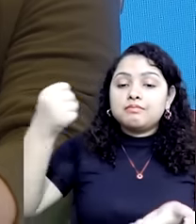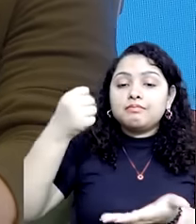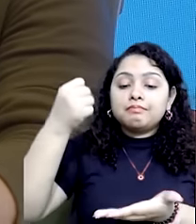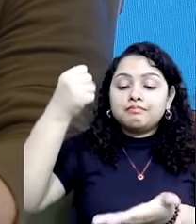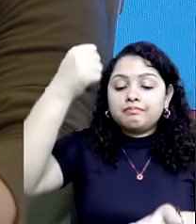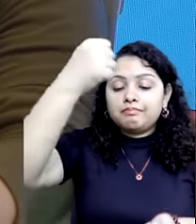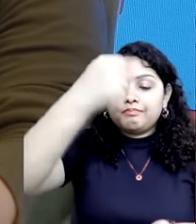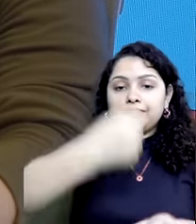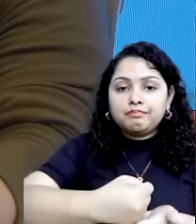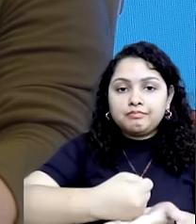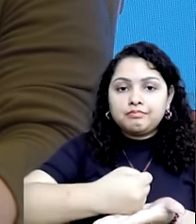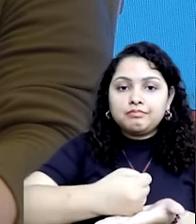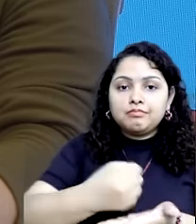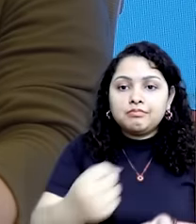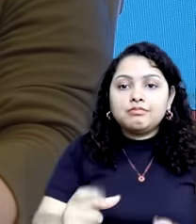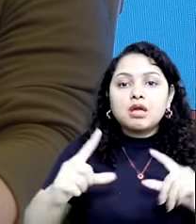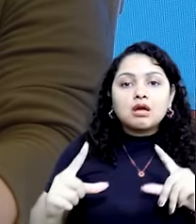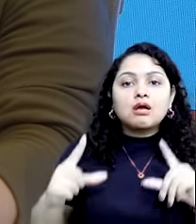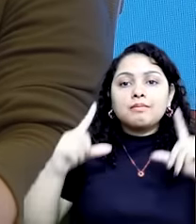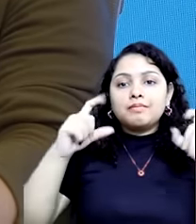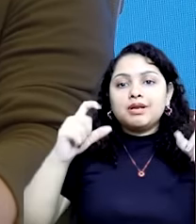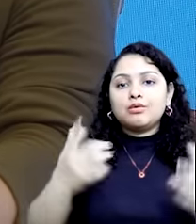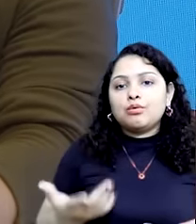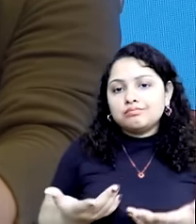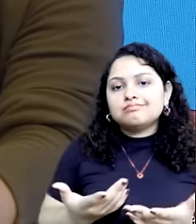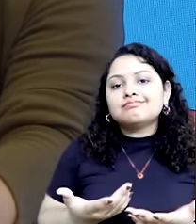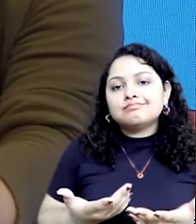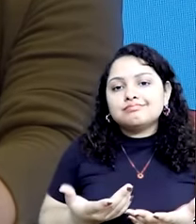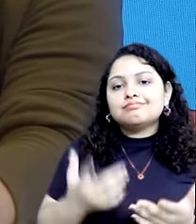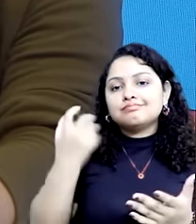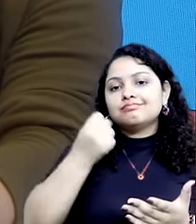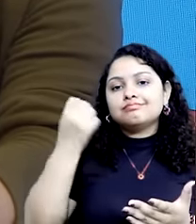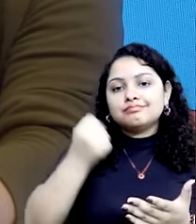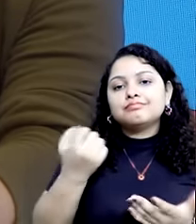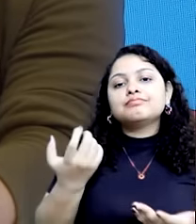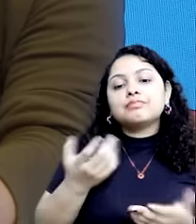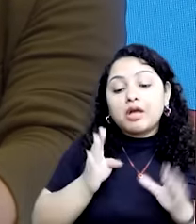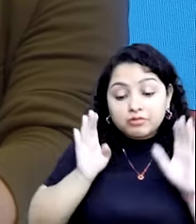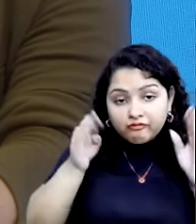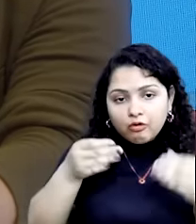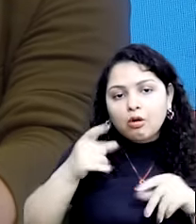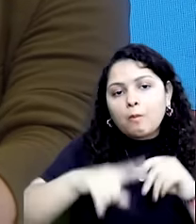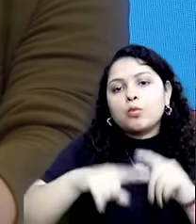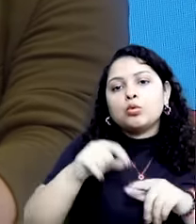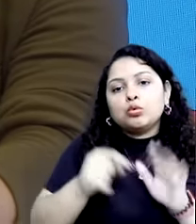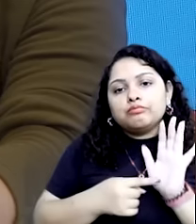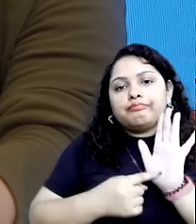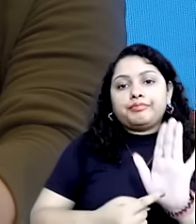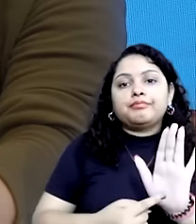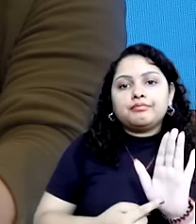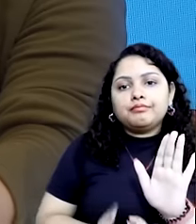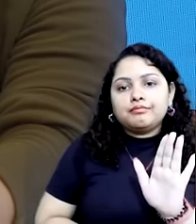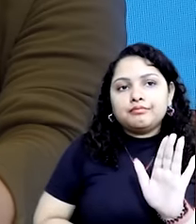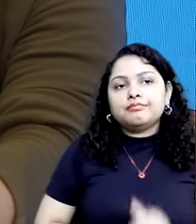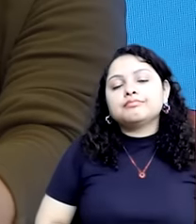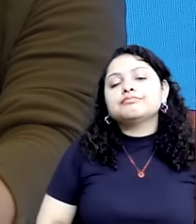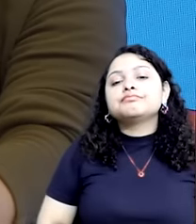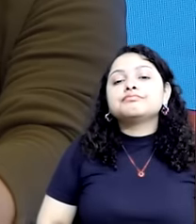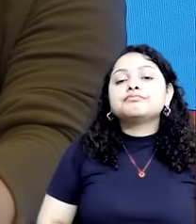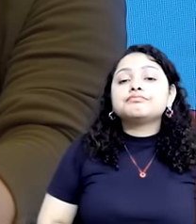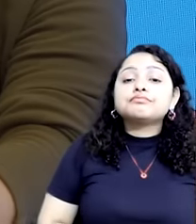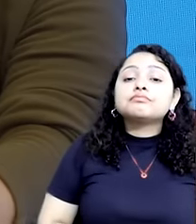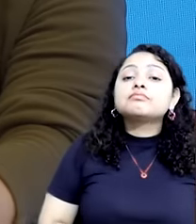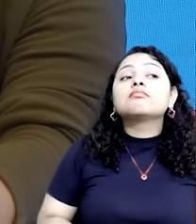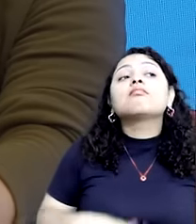aquela impressão lá do fundo infinito então isso você vai dar dando foco no produto Então quando você precisa disso mesmo aí nós